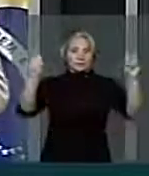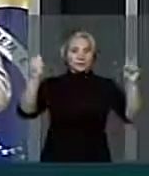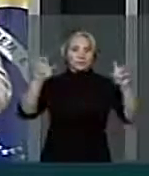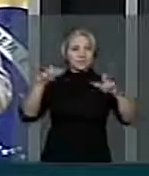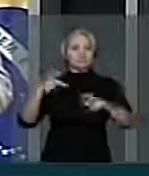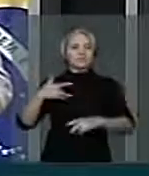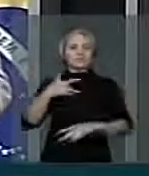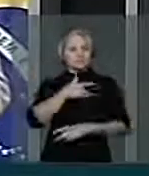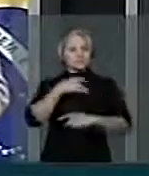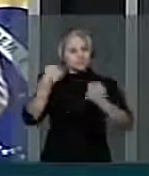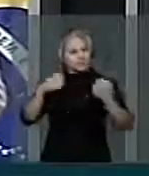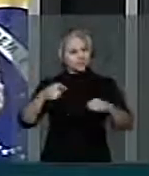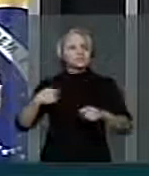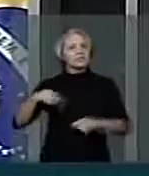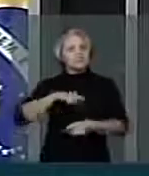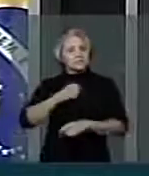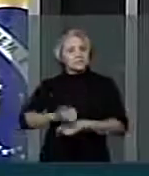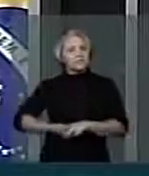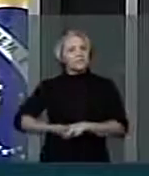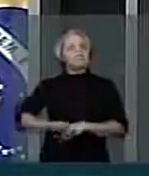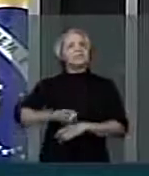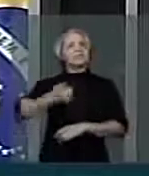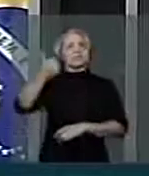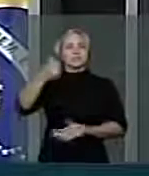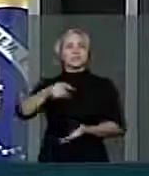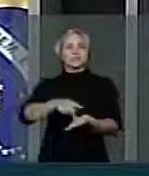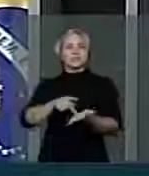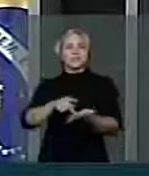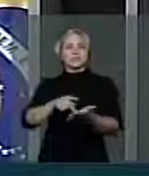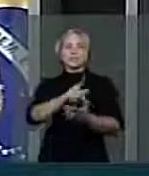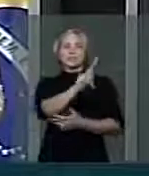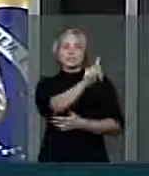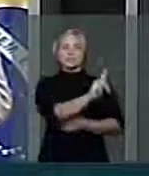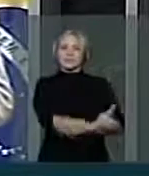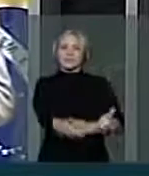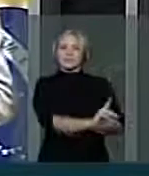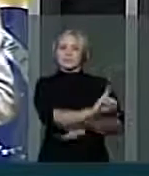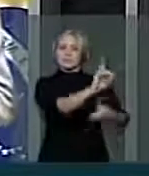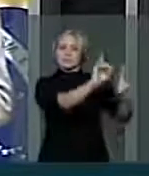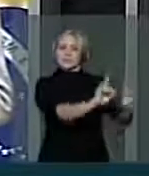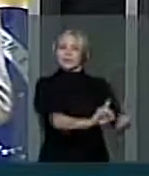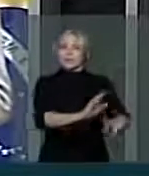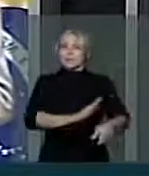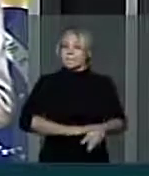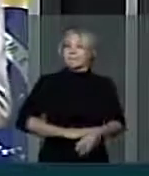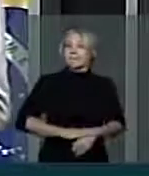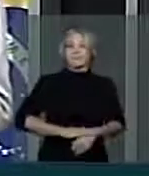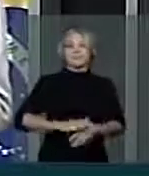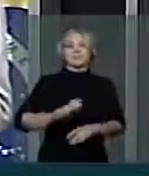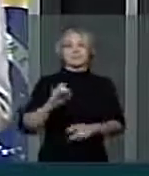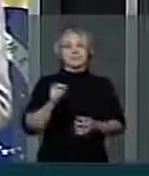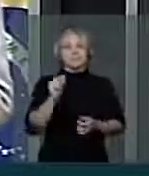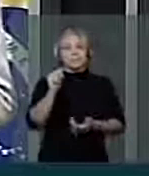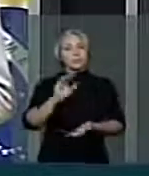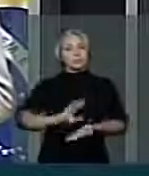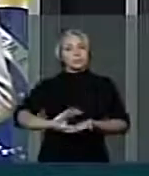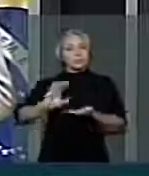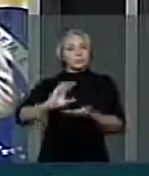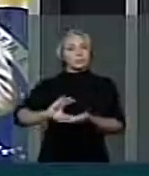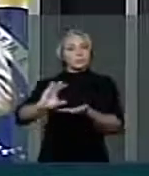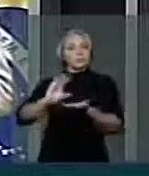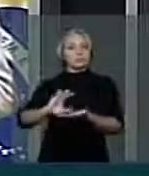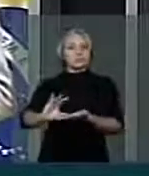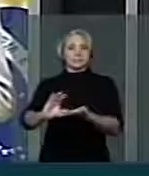claro que precisa nós melhorarmos a gestão, mas é muito mais de financiamento. Como